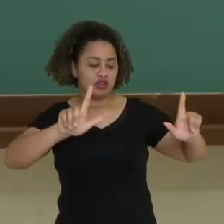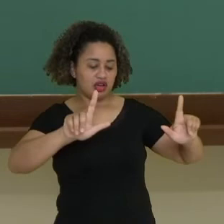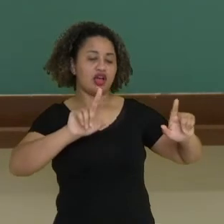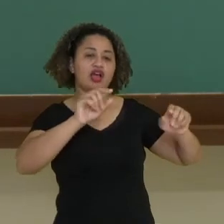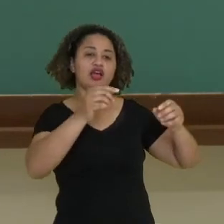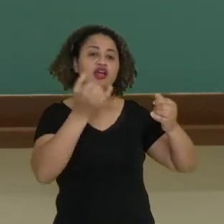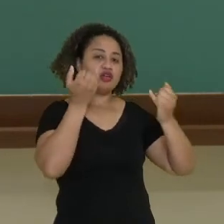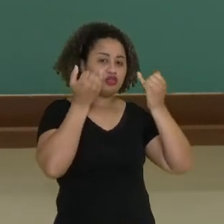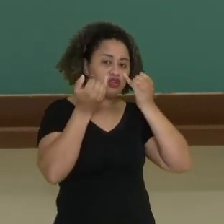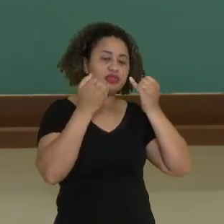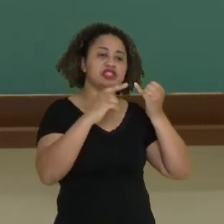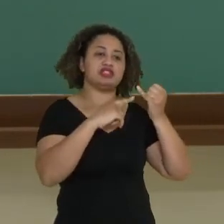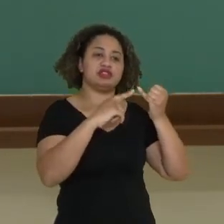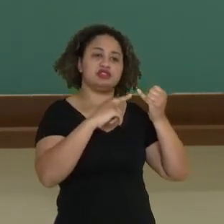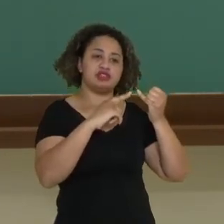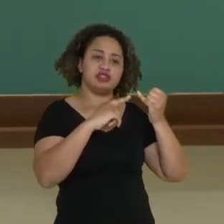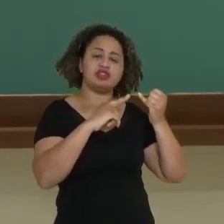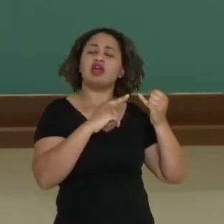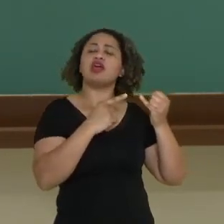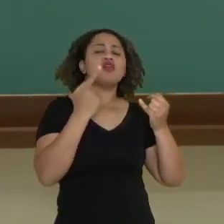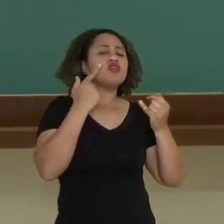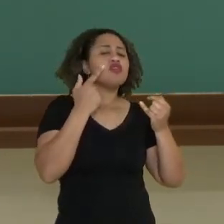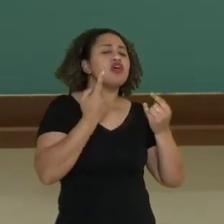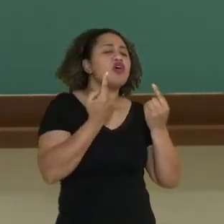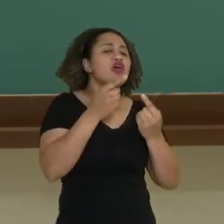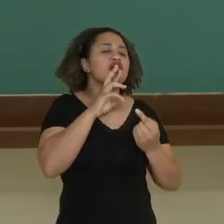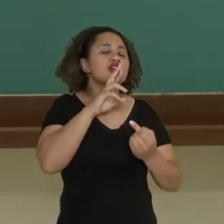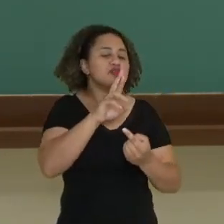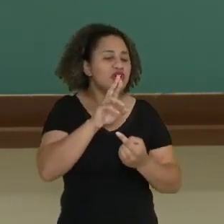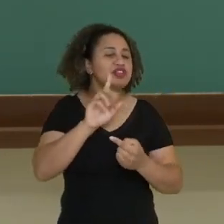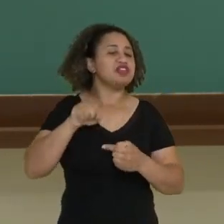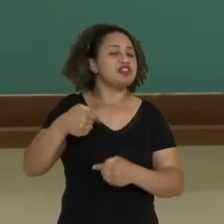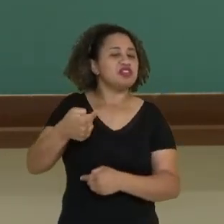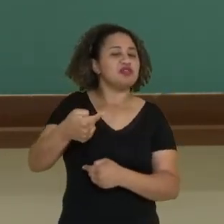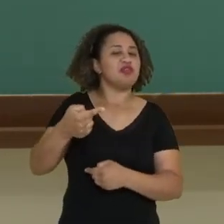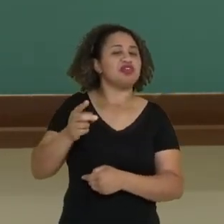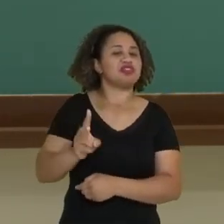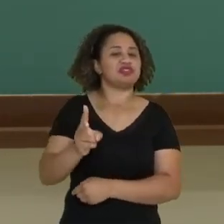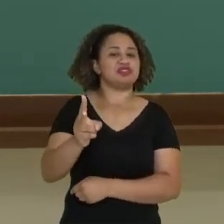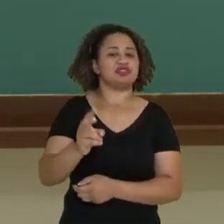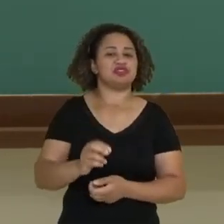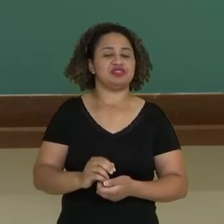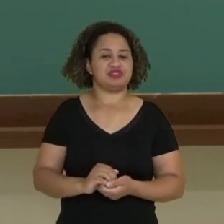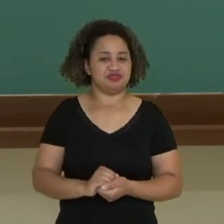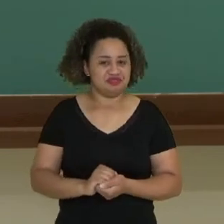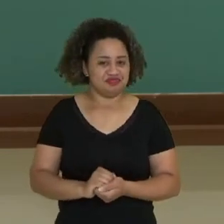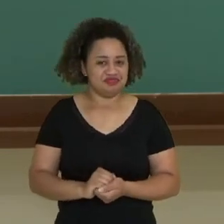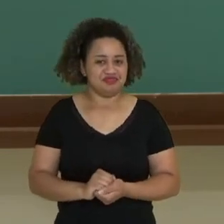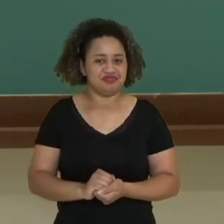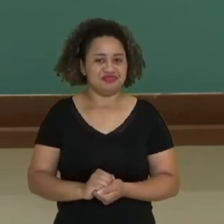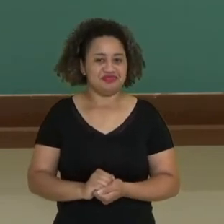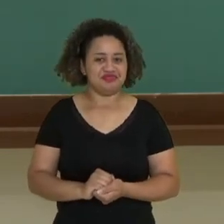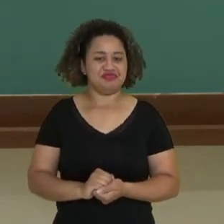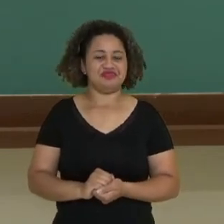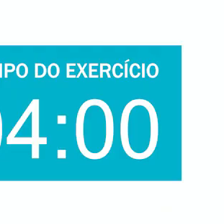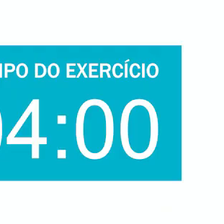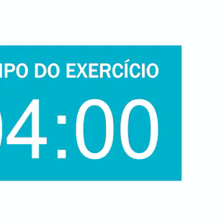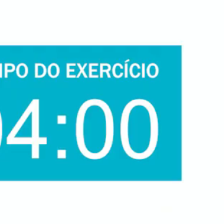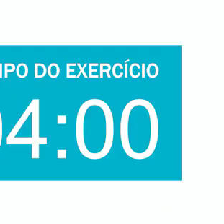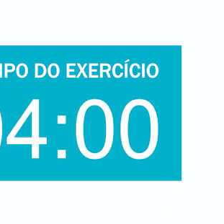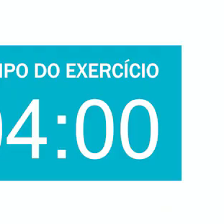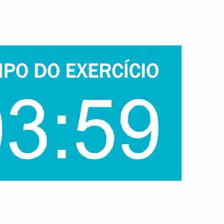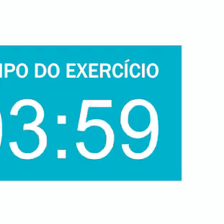do infográfico e deduza a resposta. Eu volto a seguir, conferir contigo, combinado?